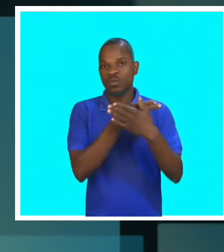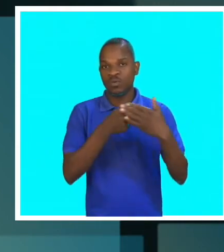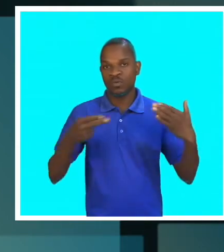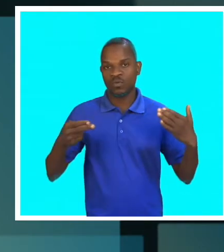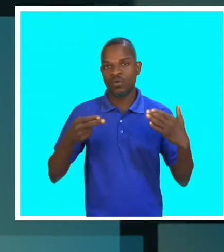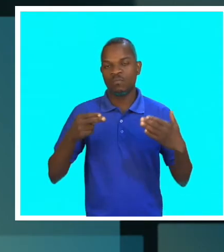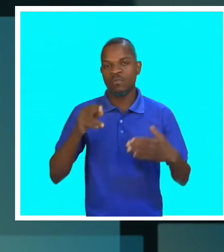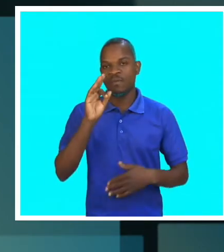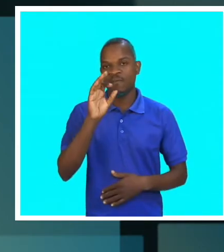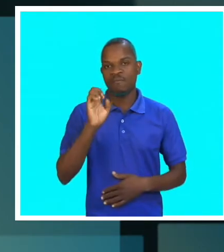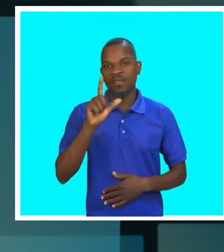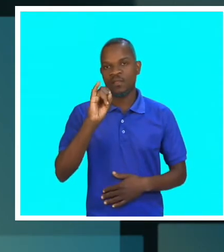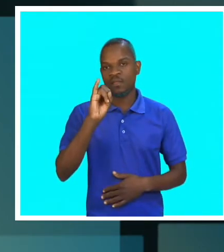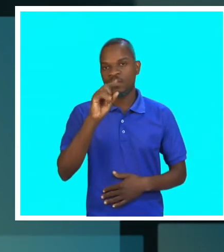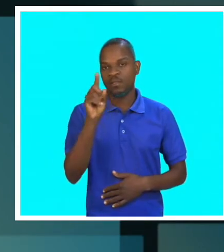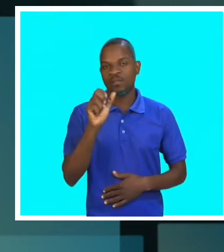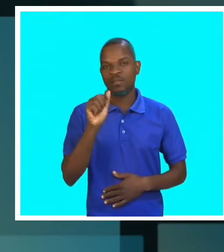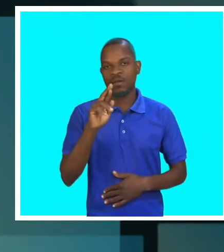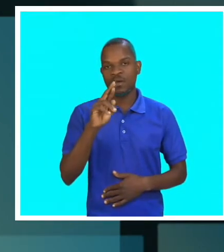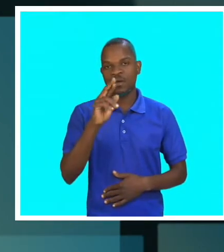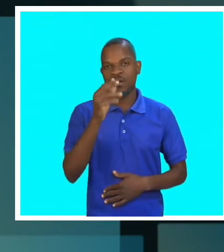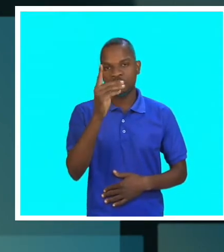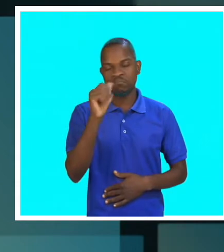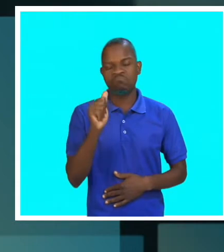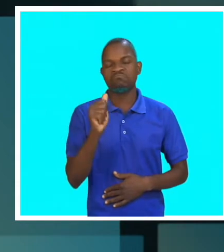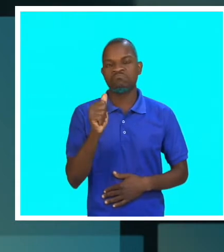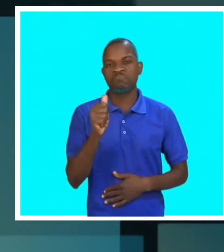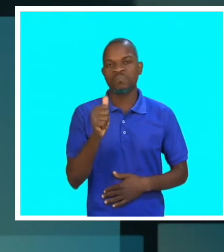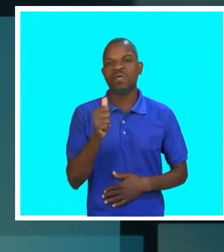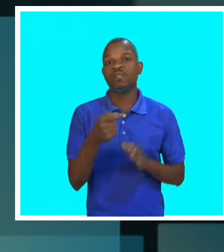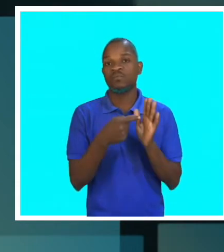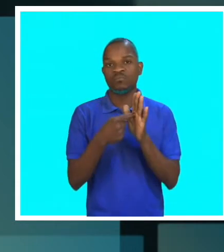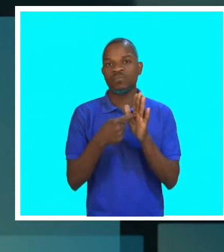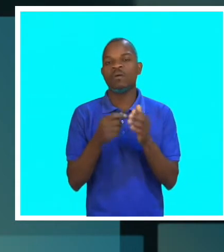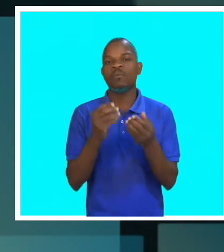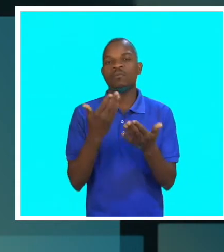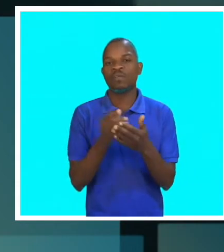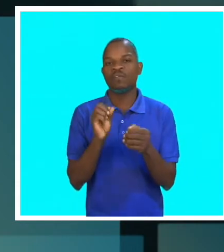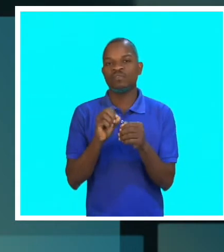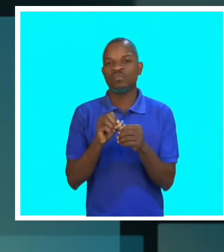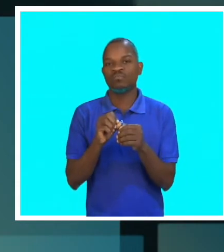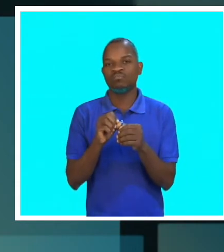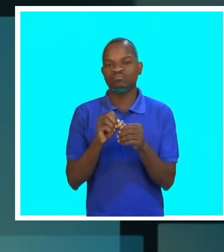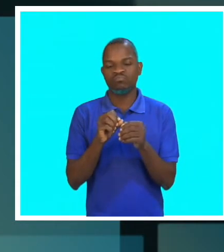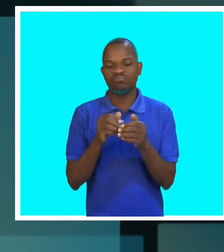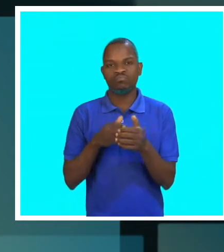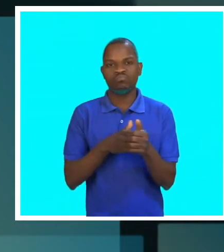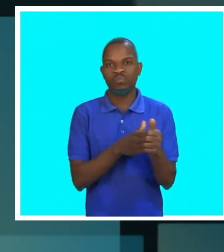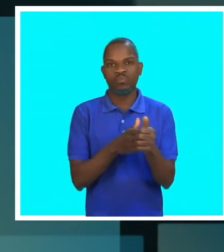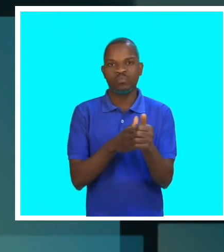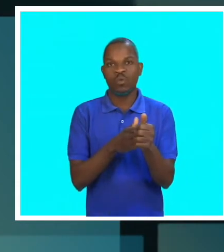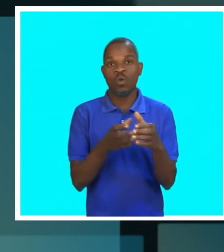a prova disto. Ela dirige os destinos da equipa sênior masculina do Xixaxa.